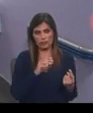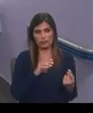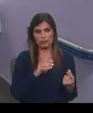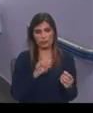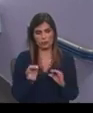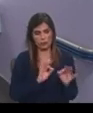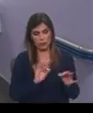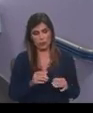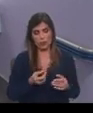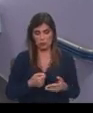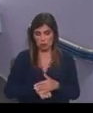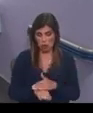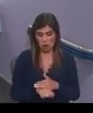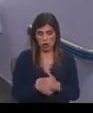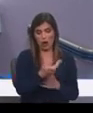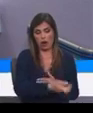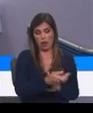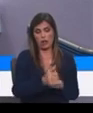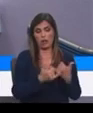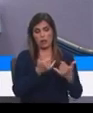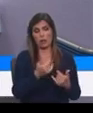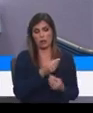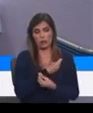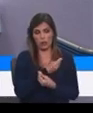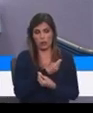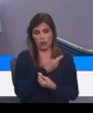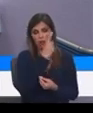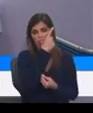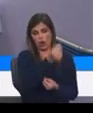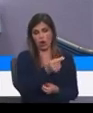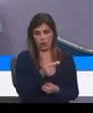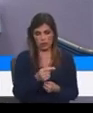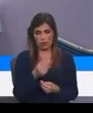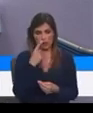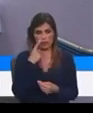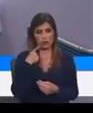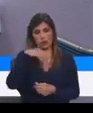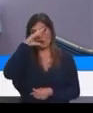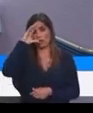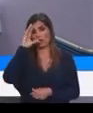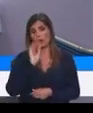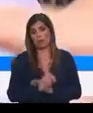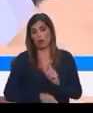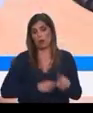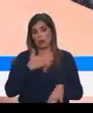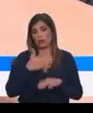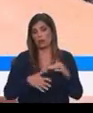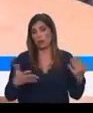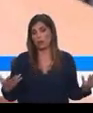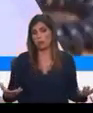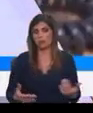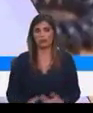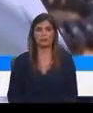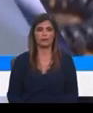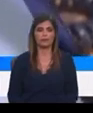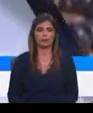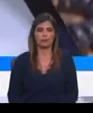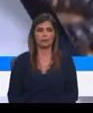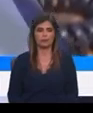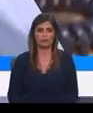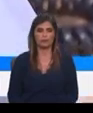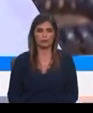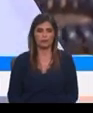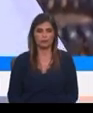fica internada. E depois de ter o bebê, vai embora e, portanto, não temos mais noção nenhuma do que é que aconteceu. Bom dia. Bom